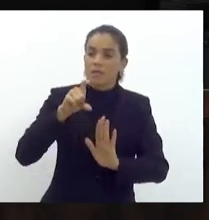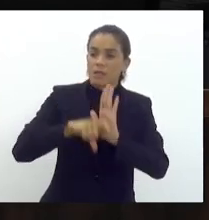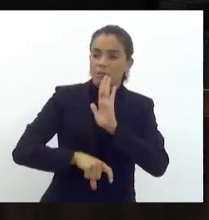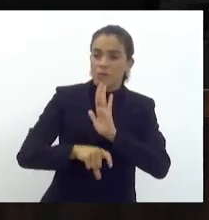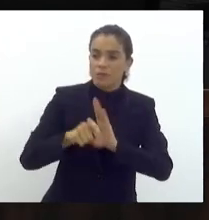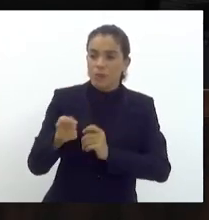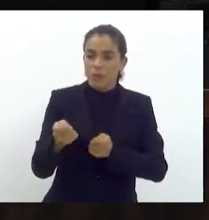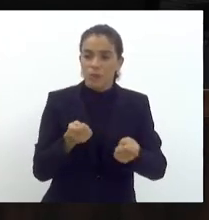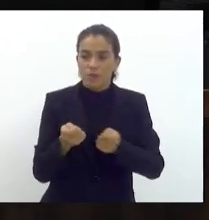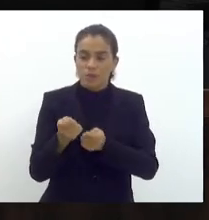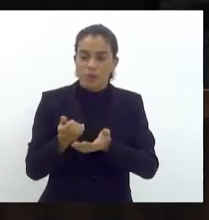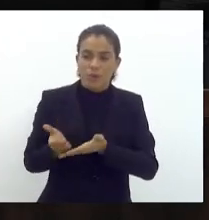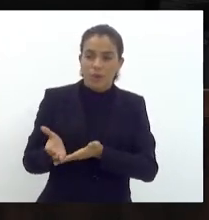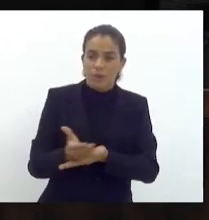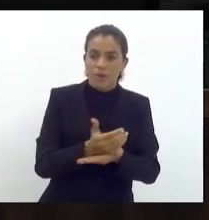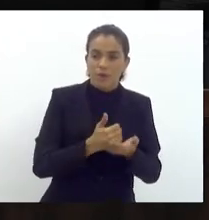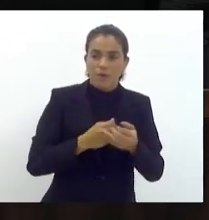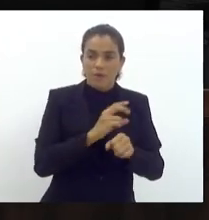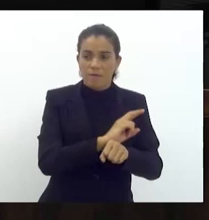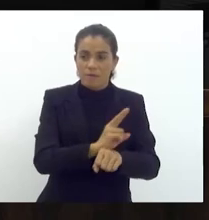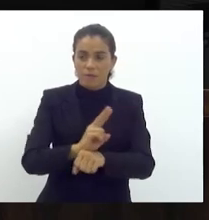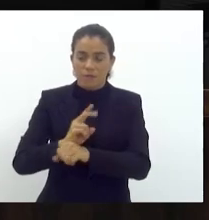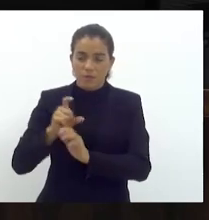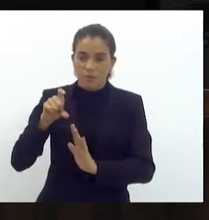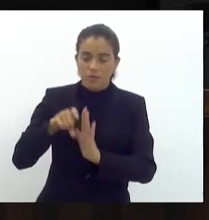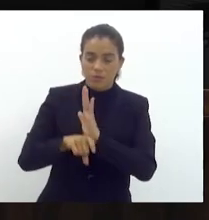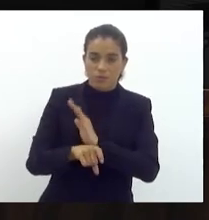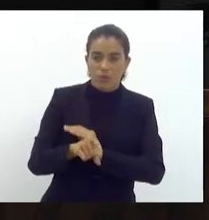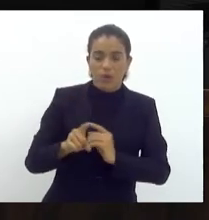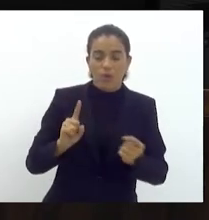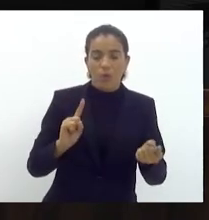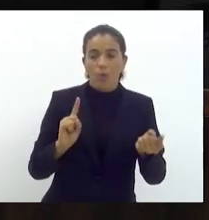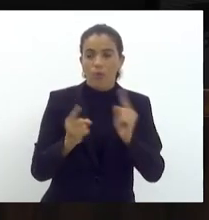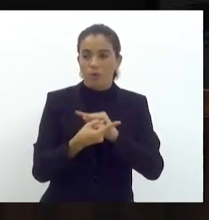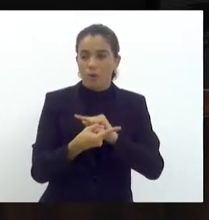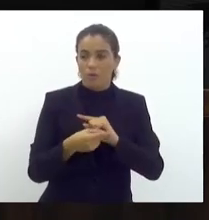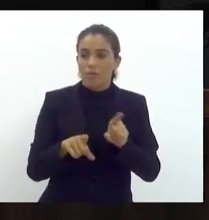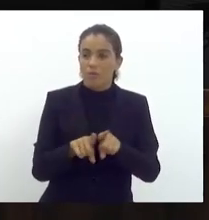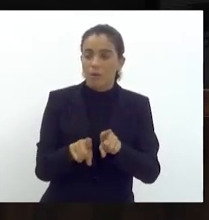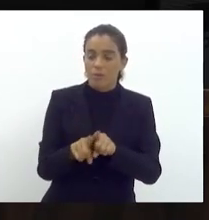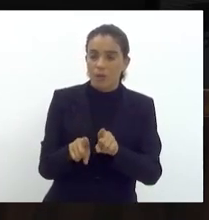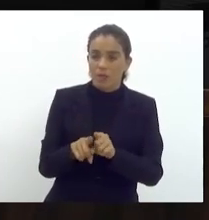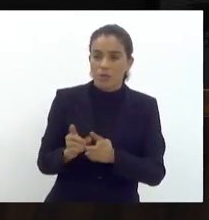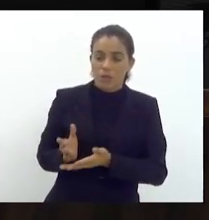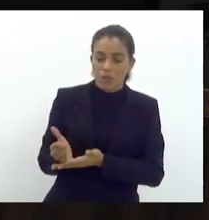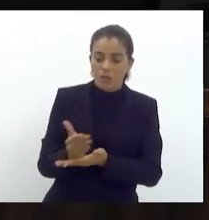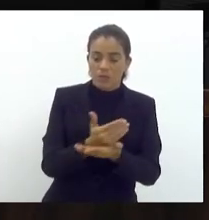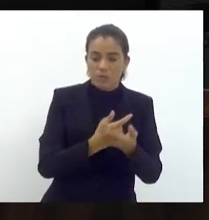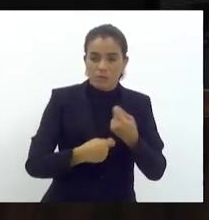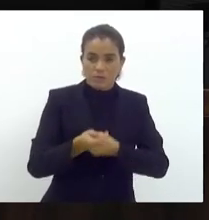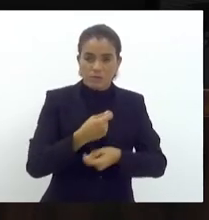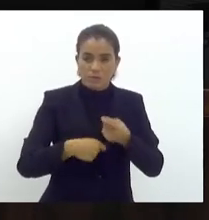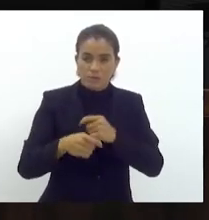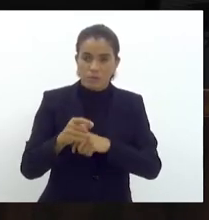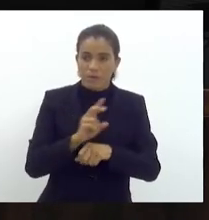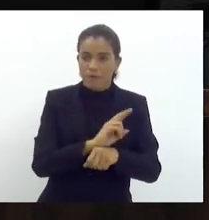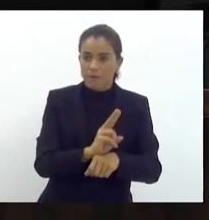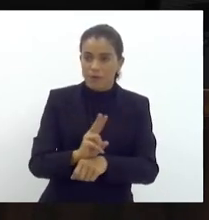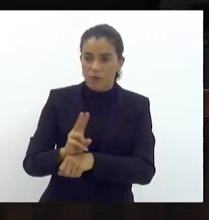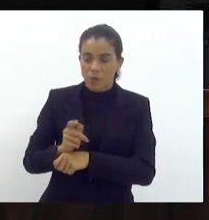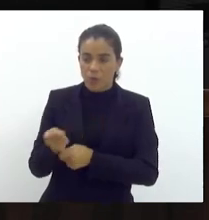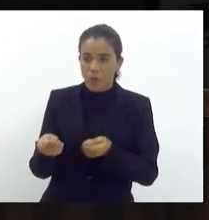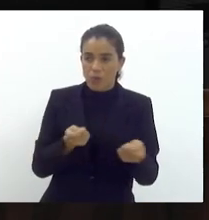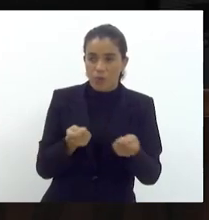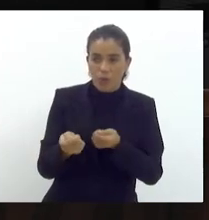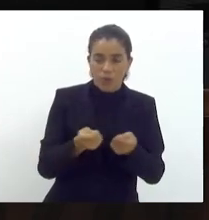controle arrecadação Estadual fiscalização de tributos contrário e de orçamentos Finanças fiscalização financeira e controle